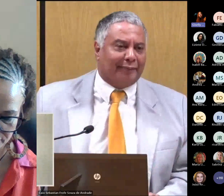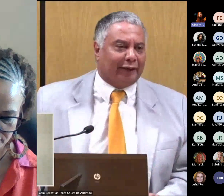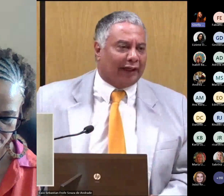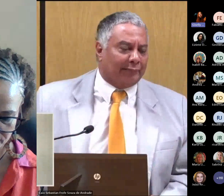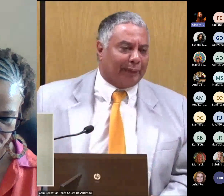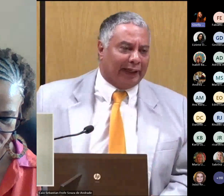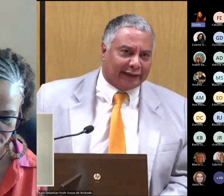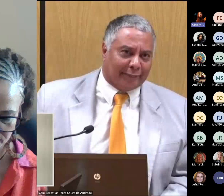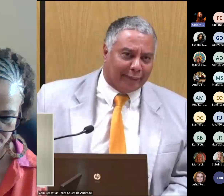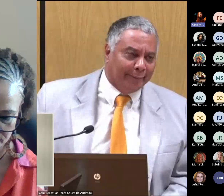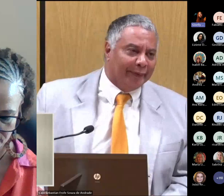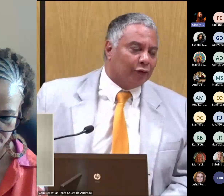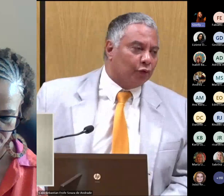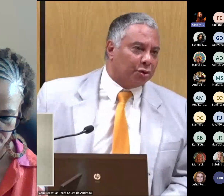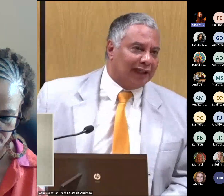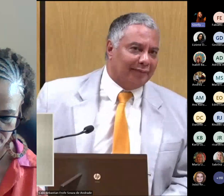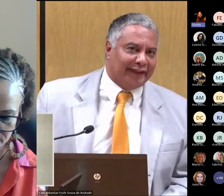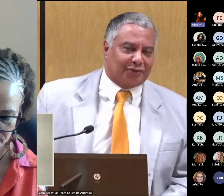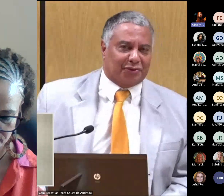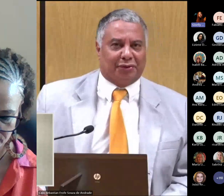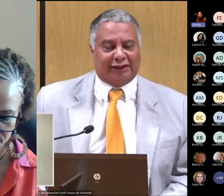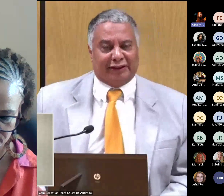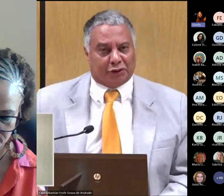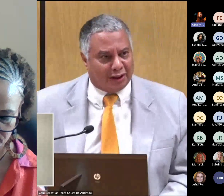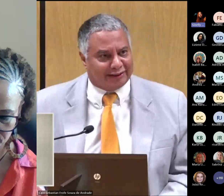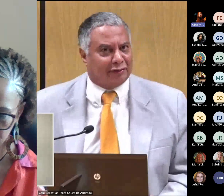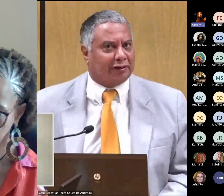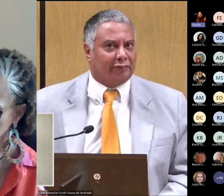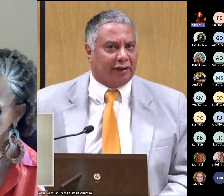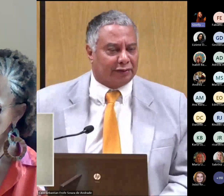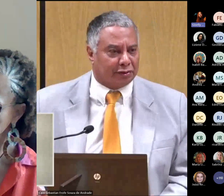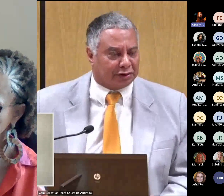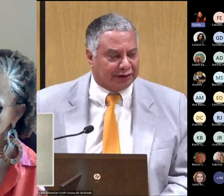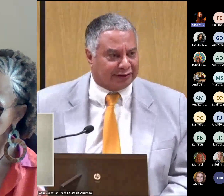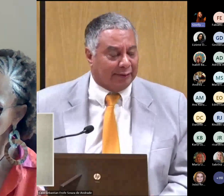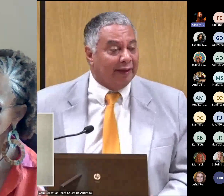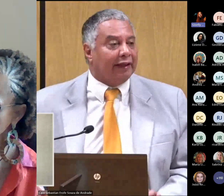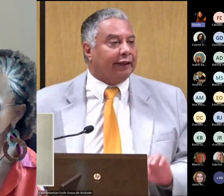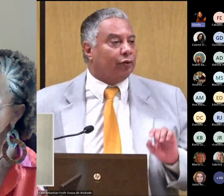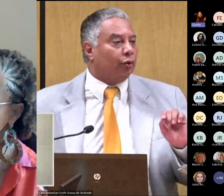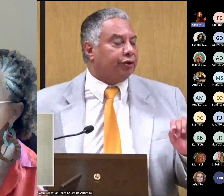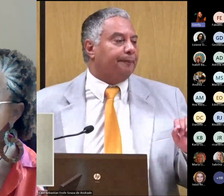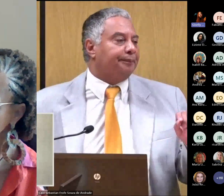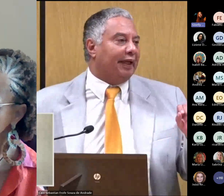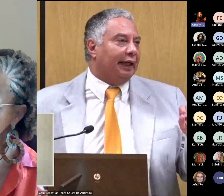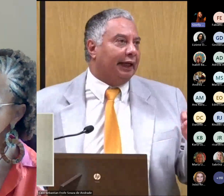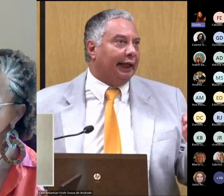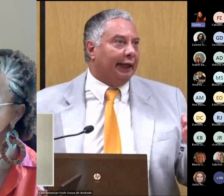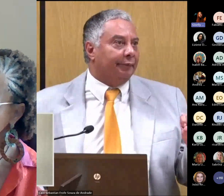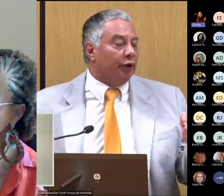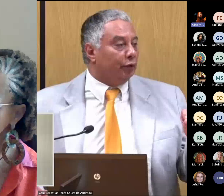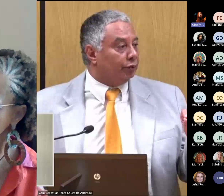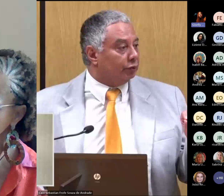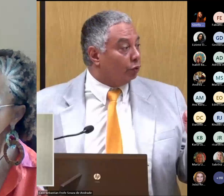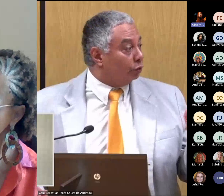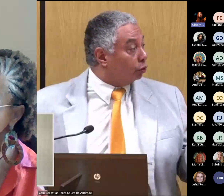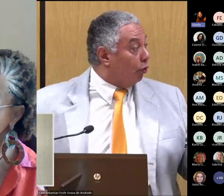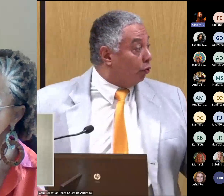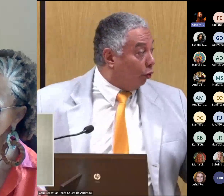mas também tô aqui para reclamar dos julgamentos do CNJ do tribunal de justiça e dos eh